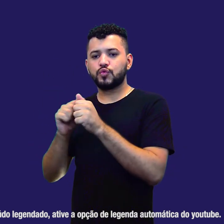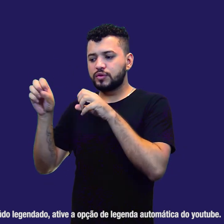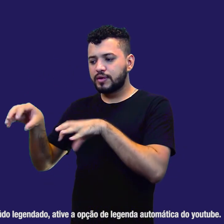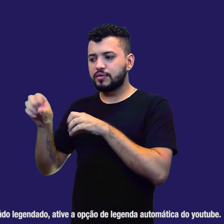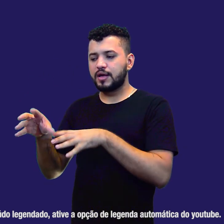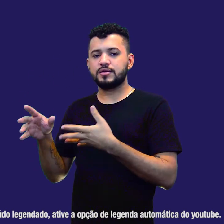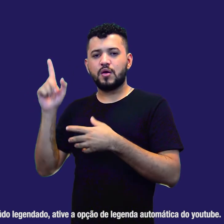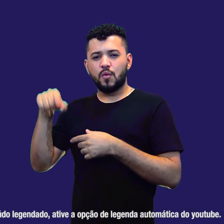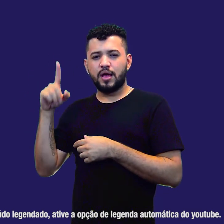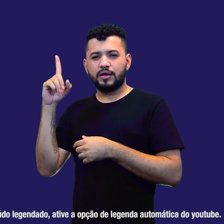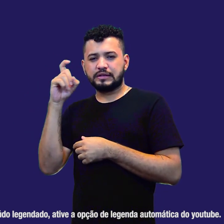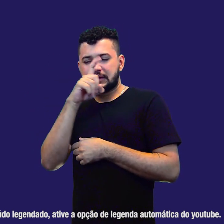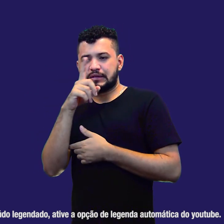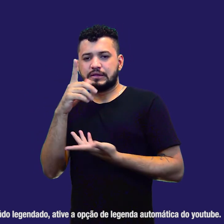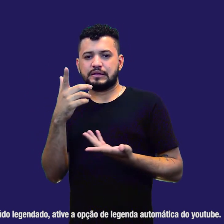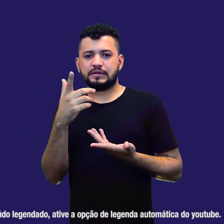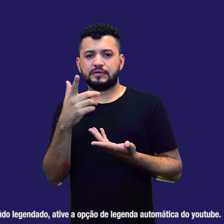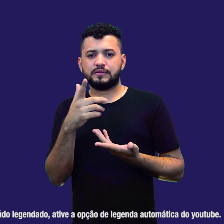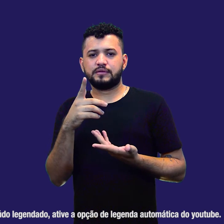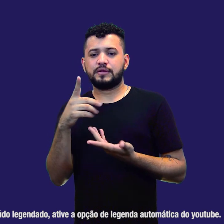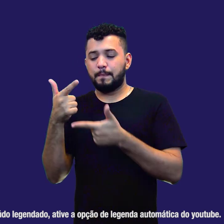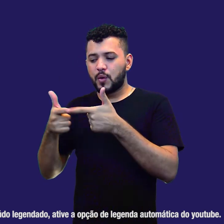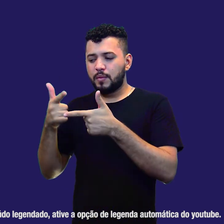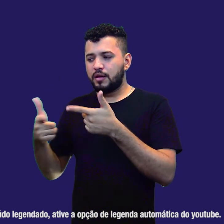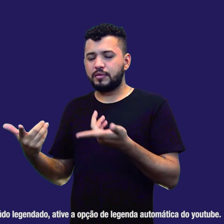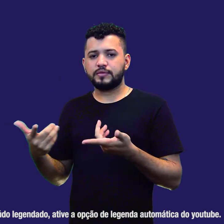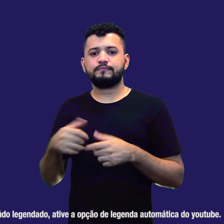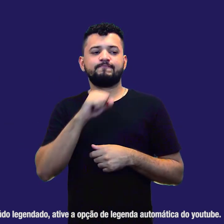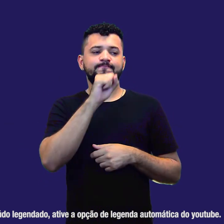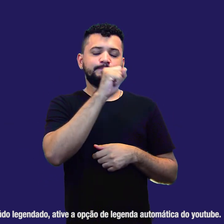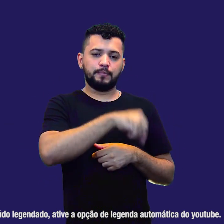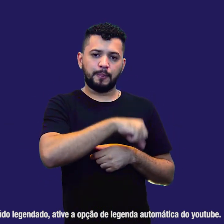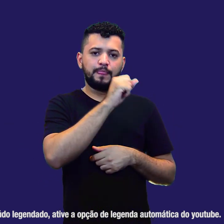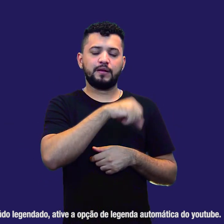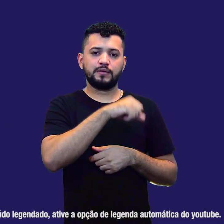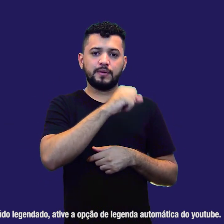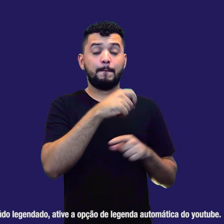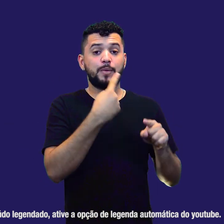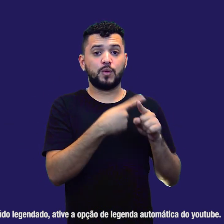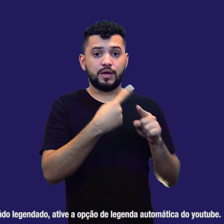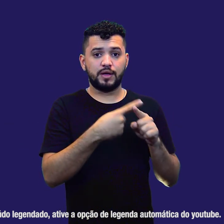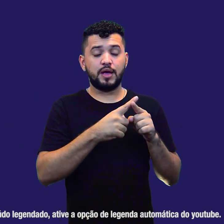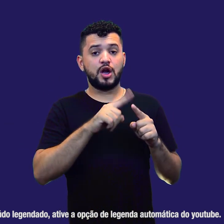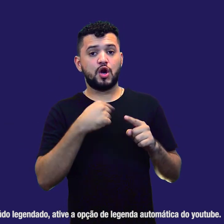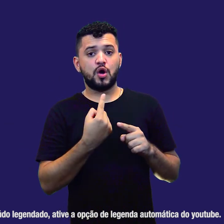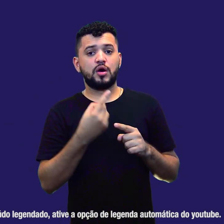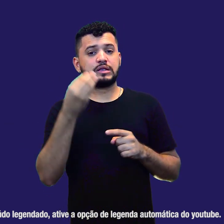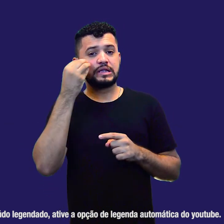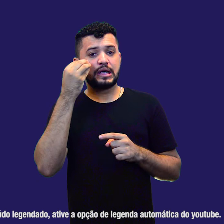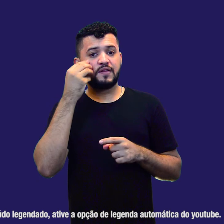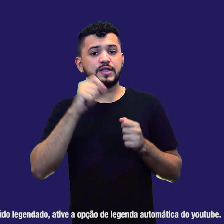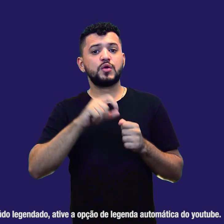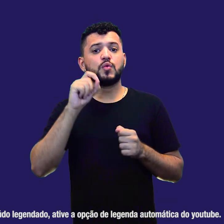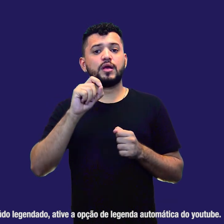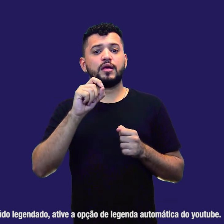agravante? É um agravante porque a gente procura hoje, como instituição, fazer muito